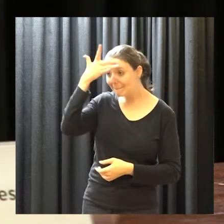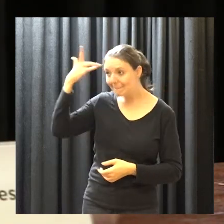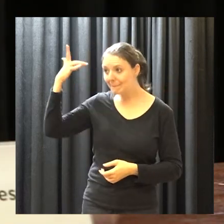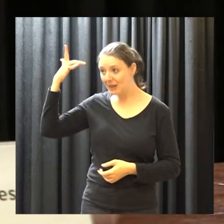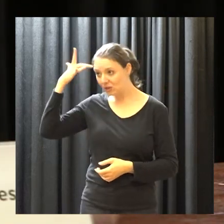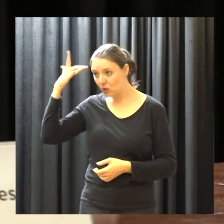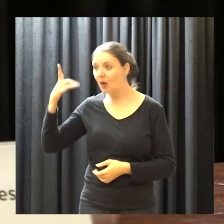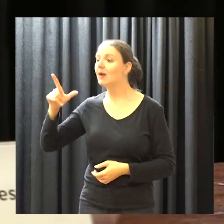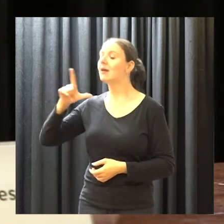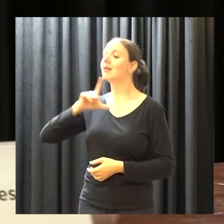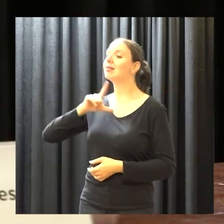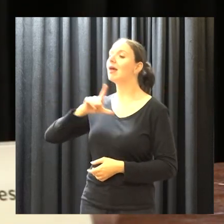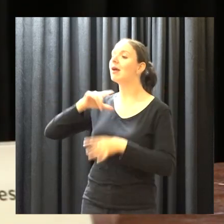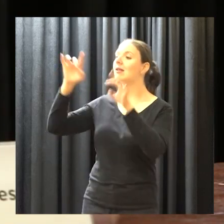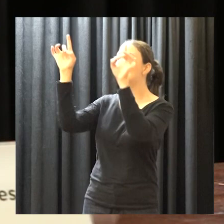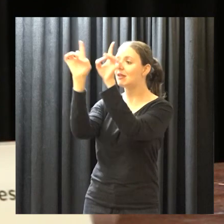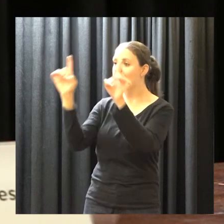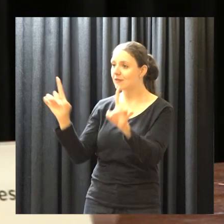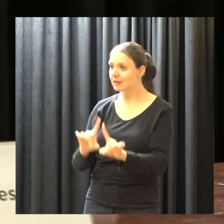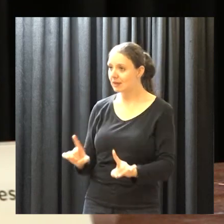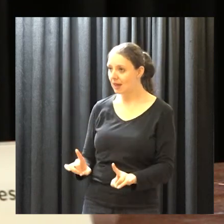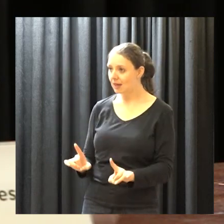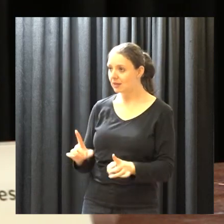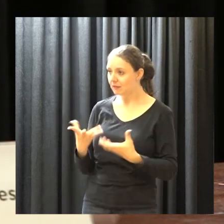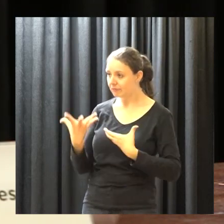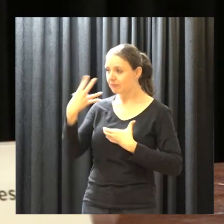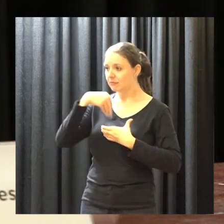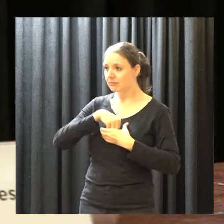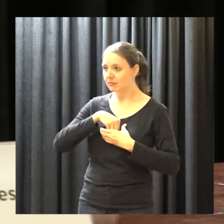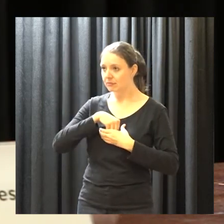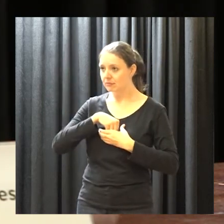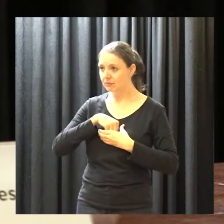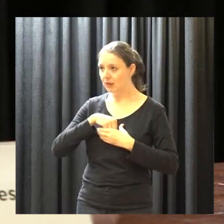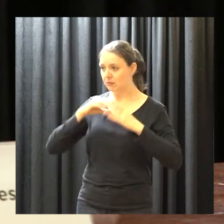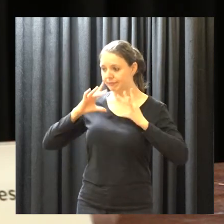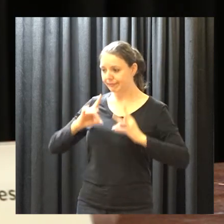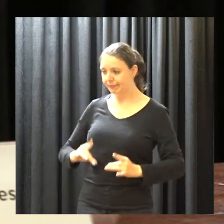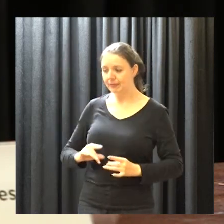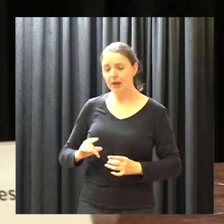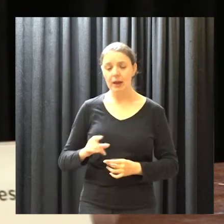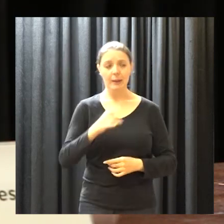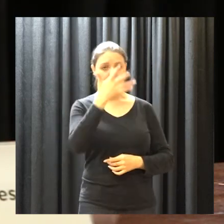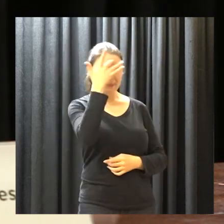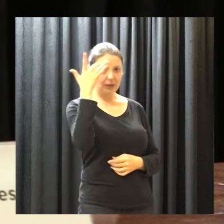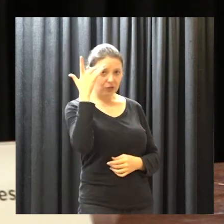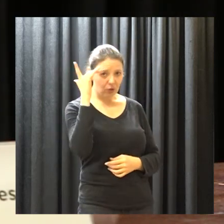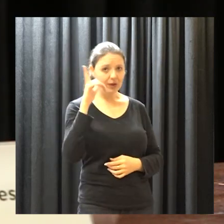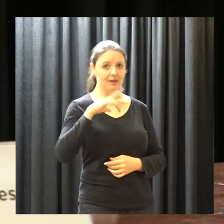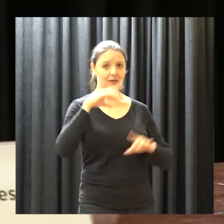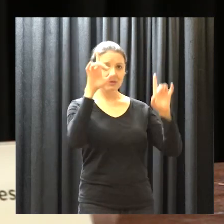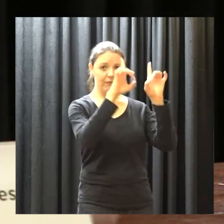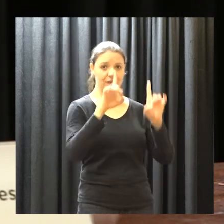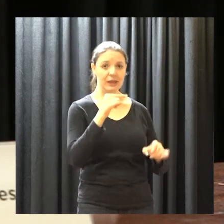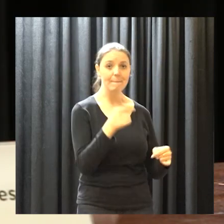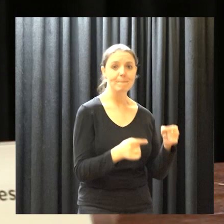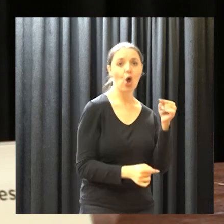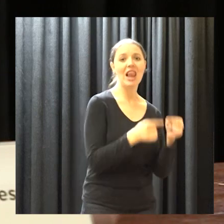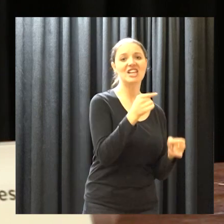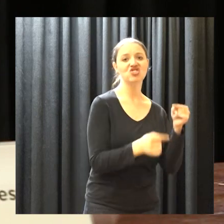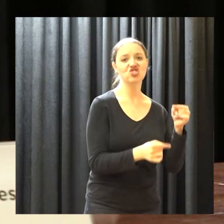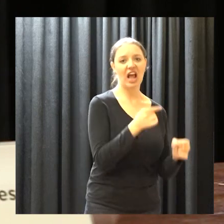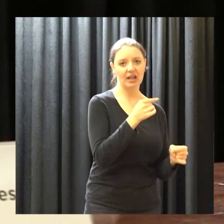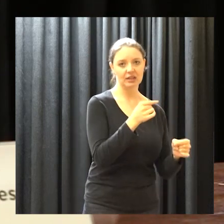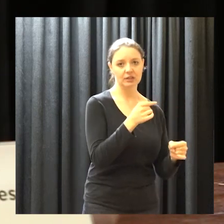describably disabled, com pessoas politicamente com deficiência, politically disabled. O primeiro grupo